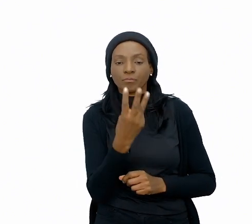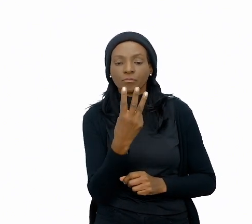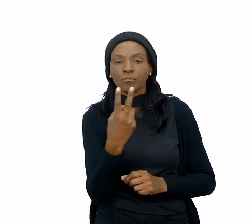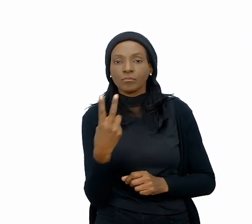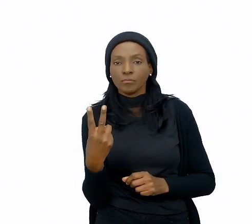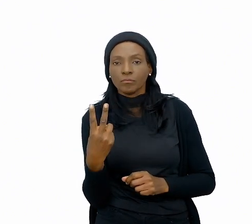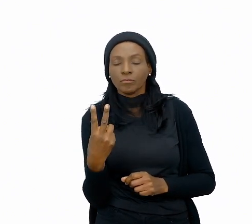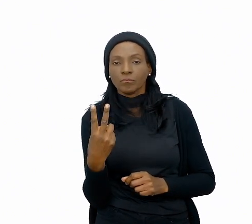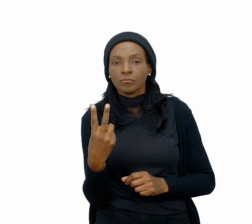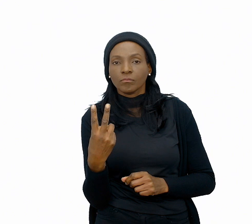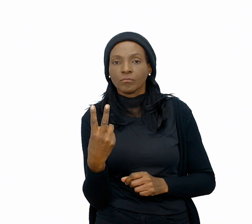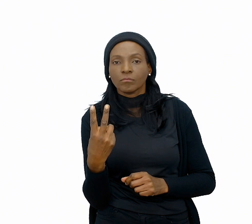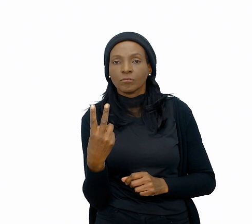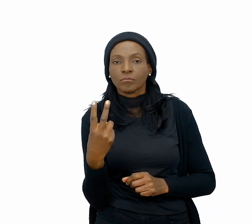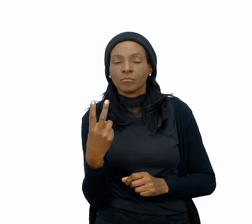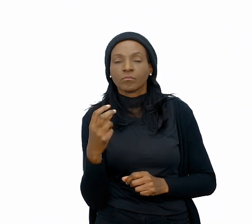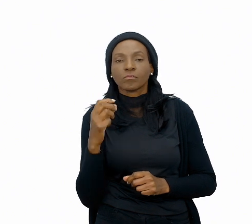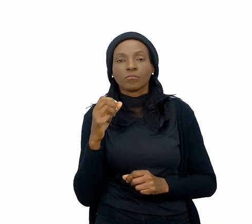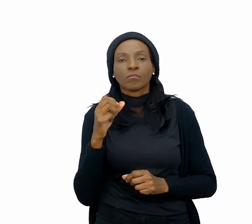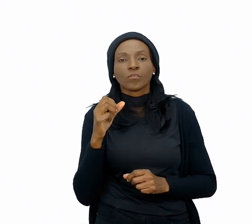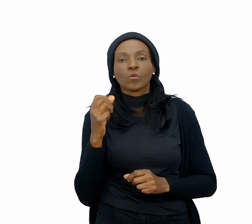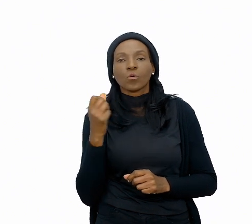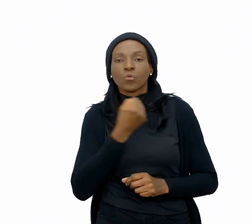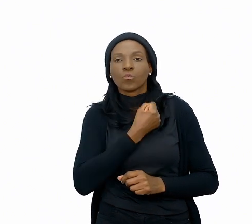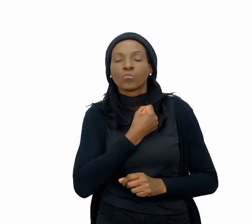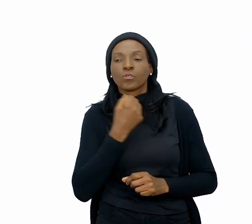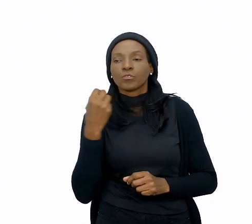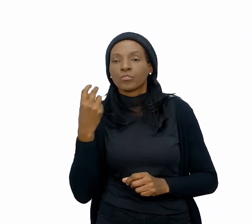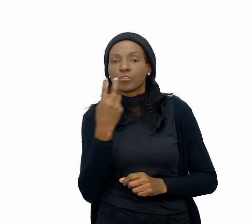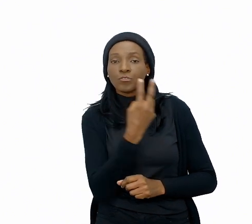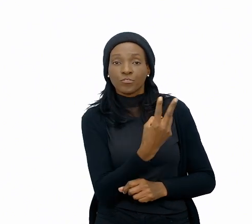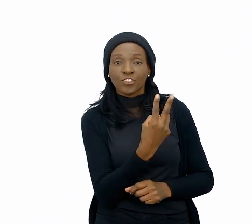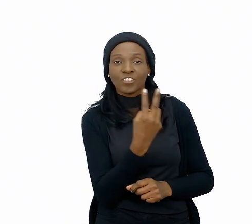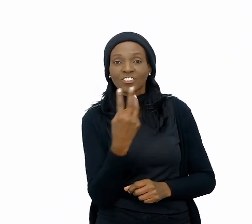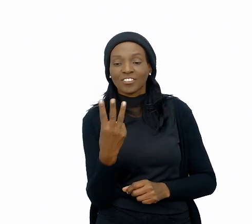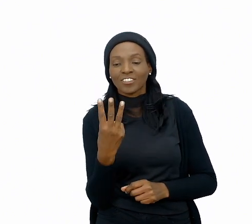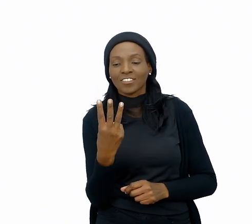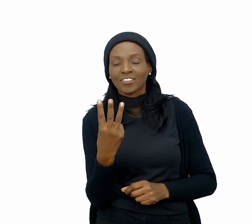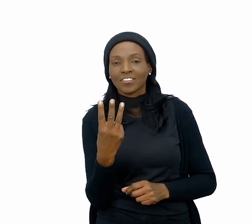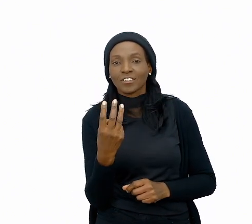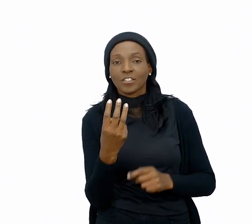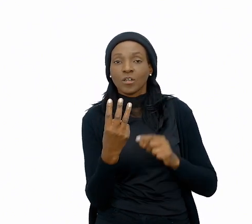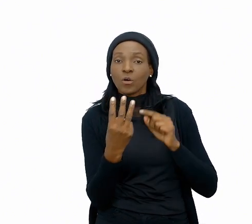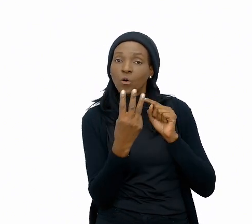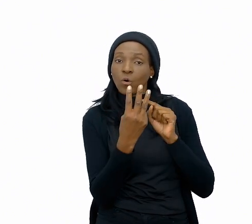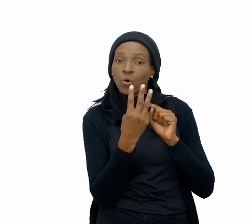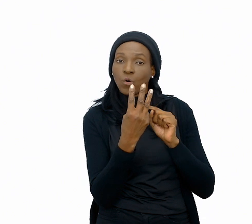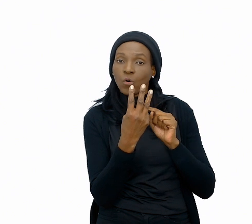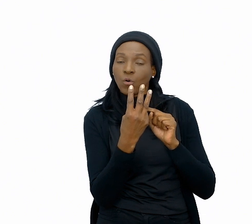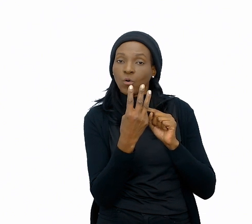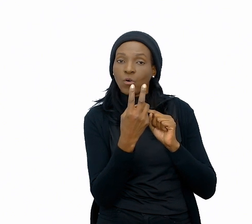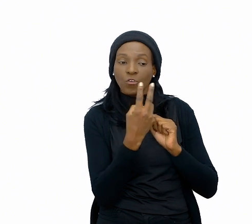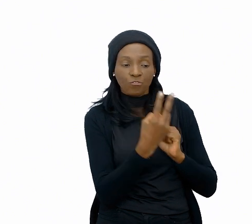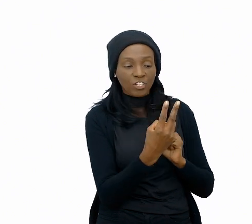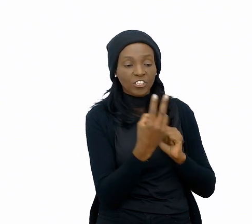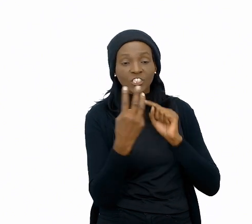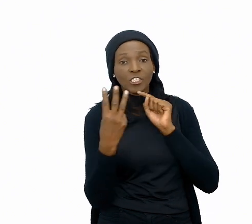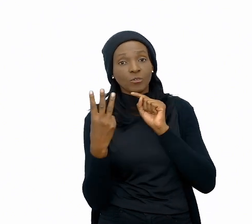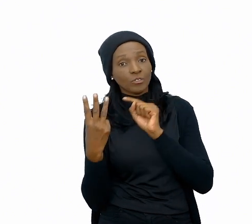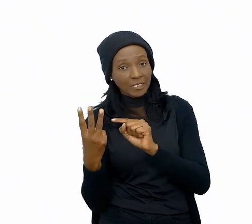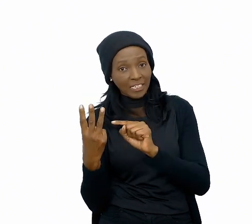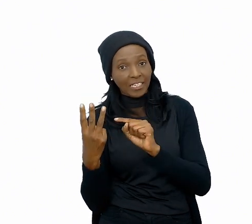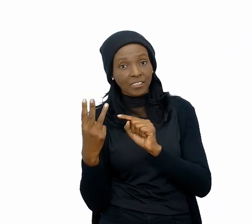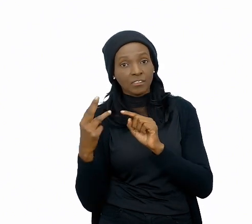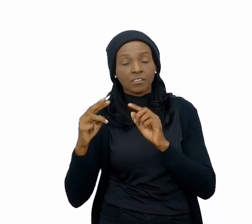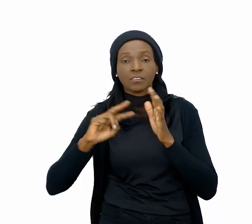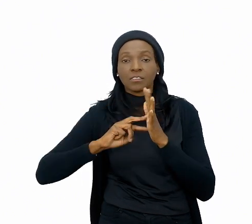32 e o número 23, né? O algarismo número 3, no número 23, ele representa